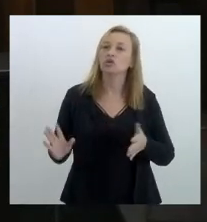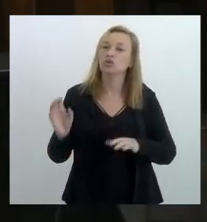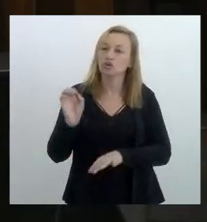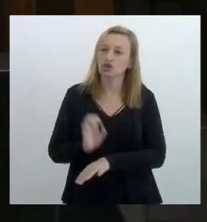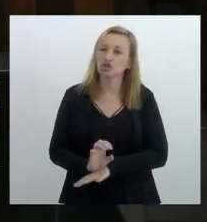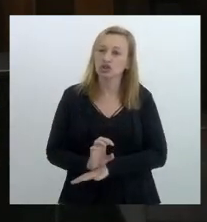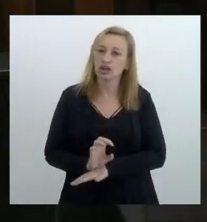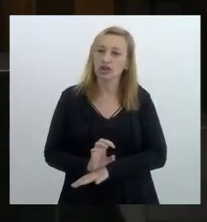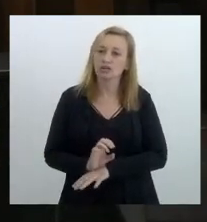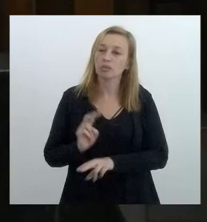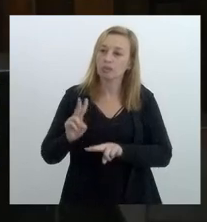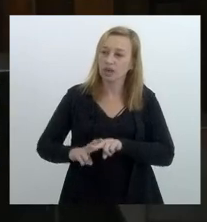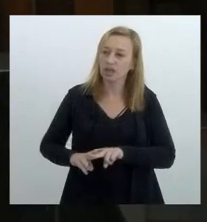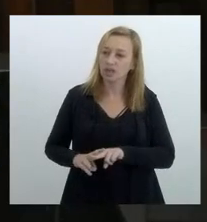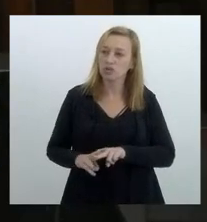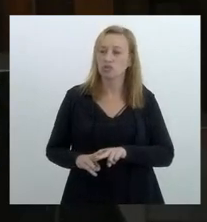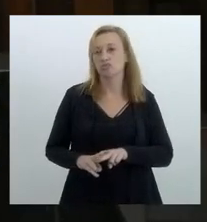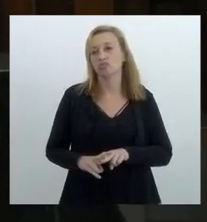uma dinâmica,